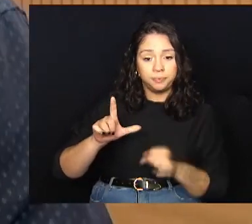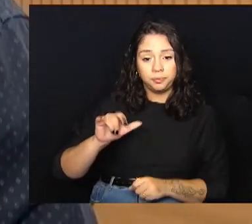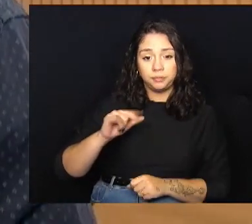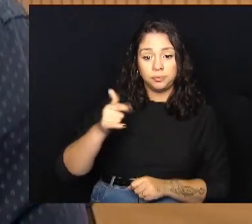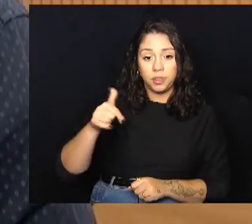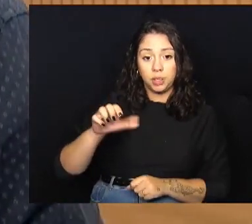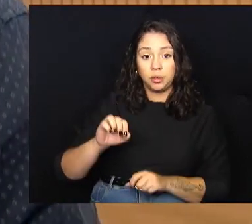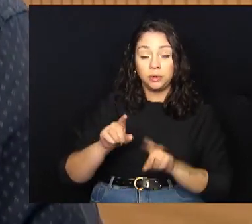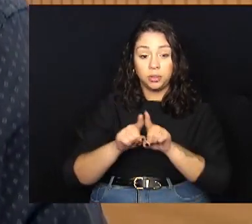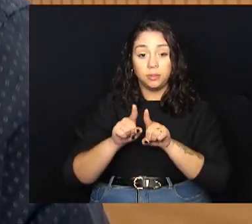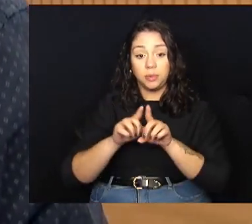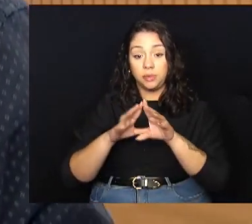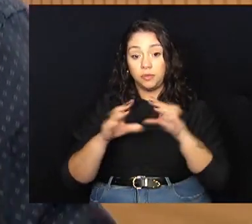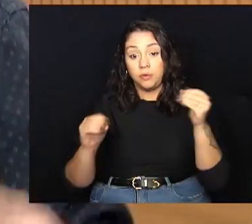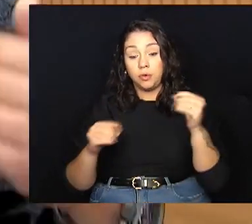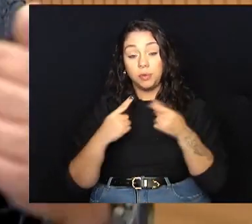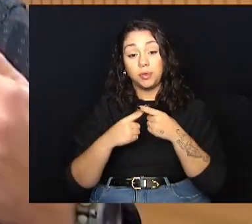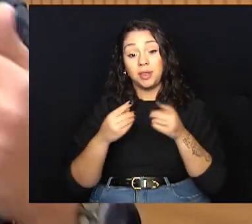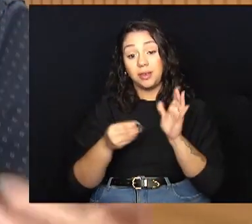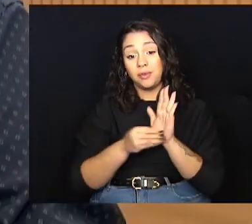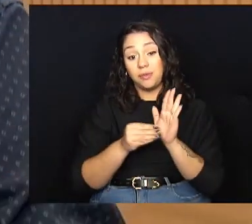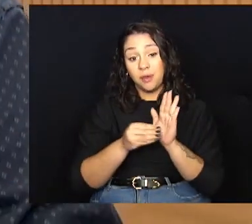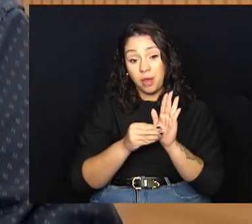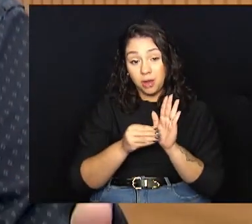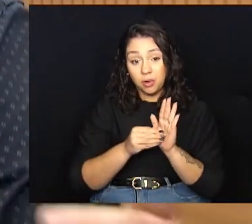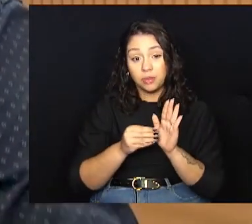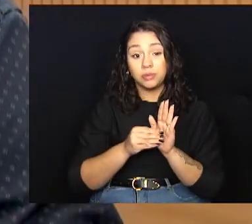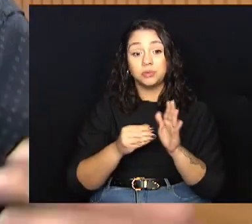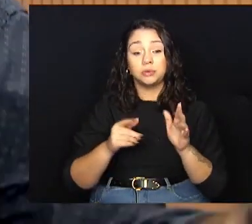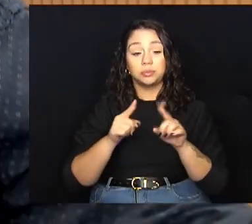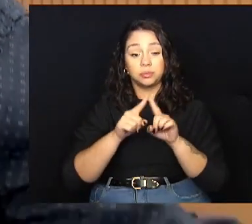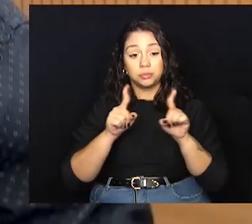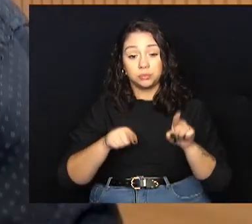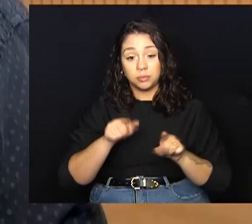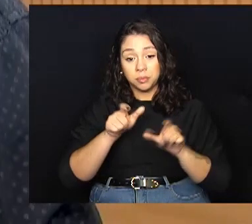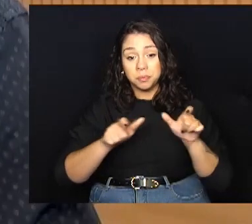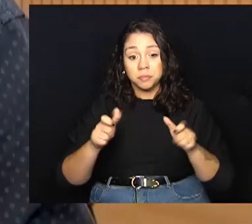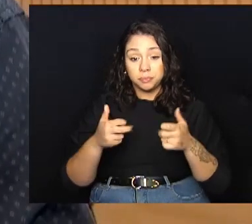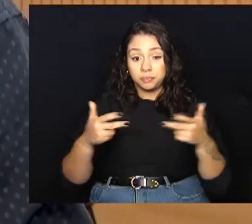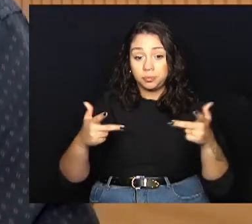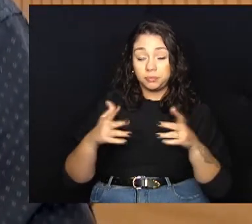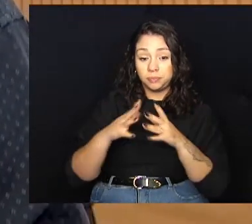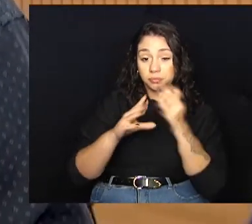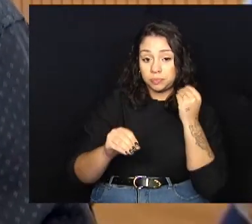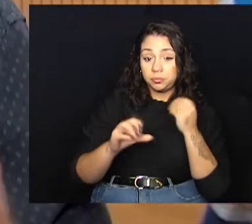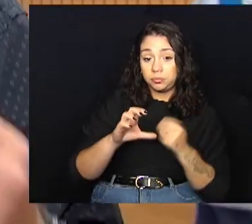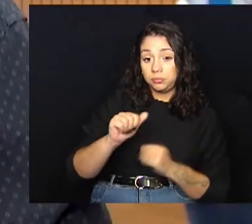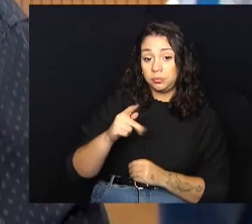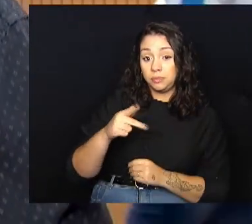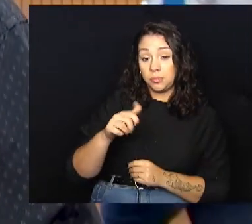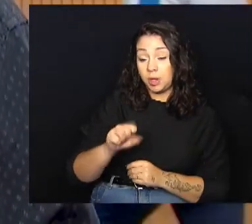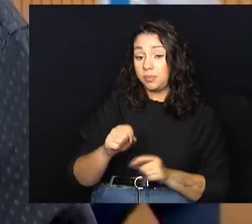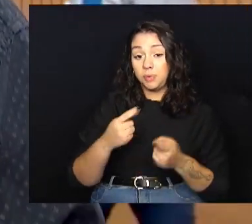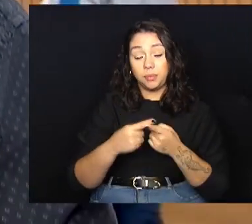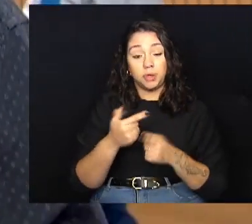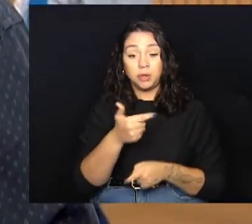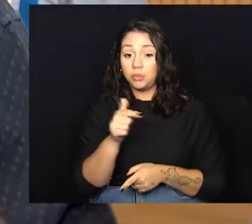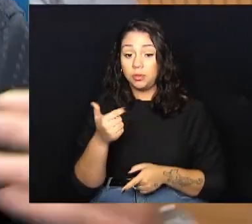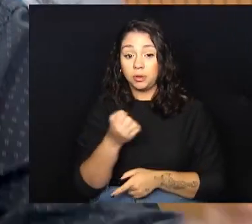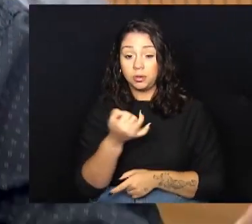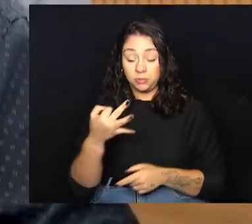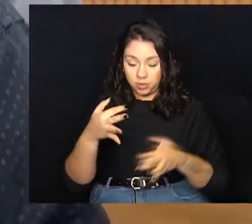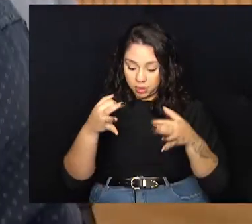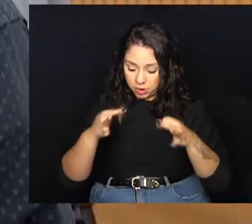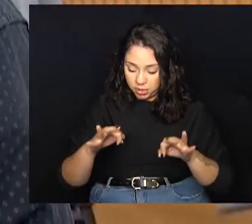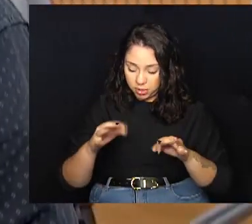por falta de funcionários e várias fugas também de caps tudo não tem o número correto